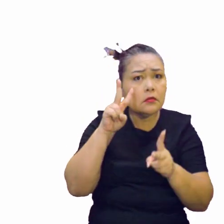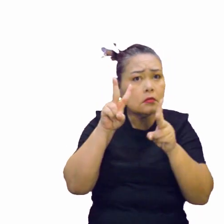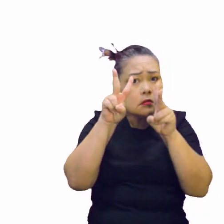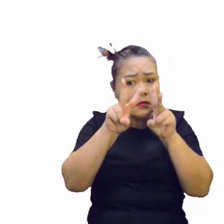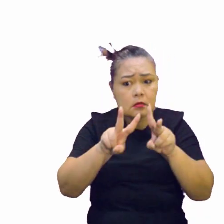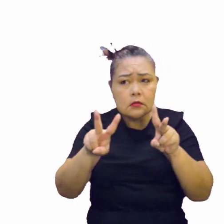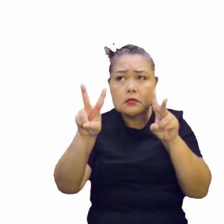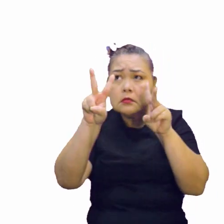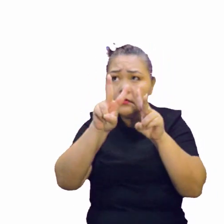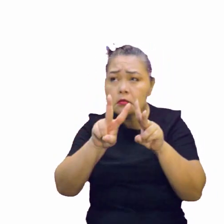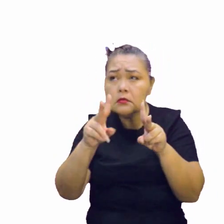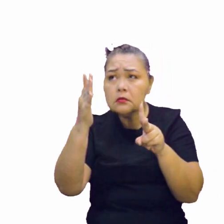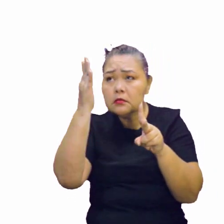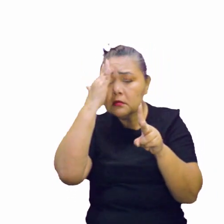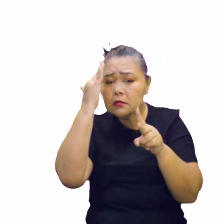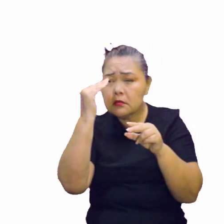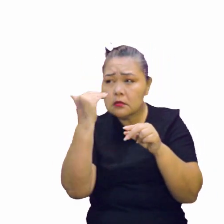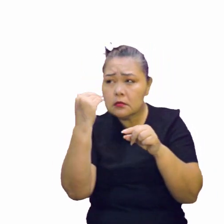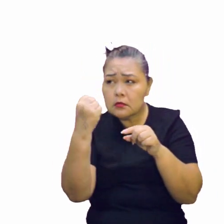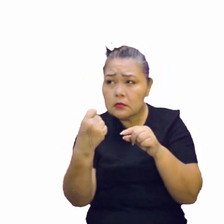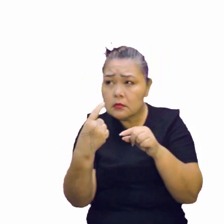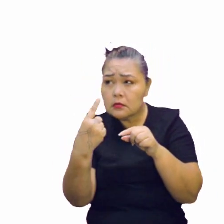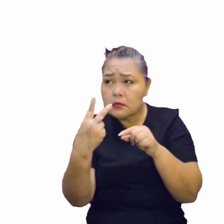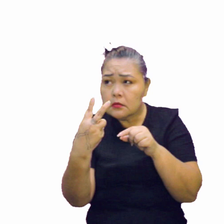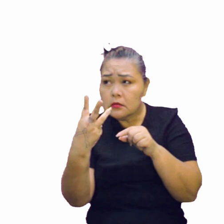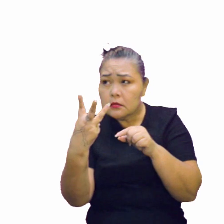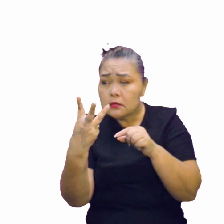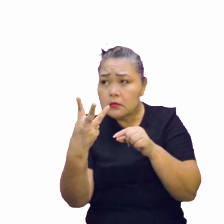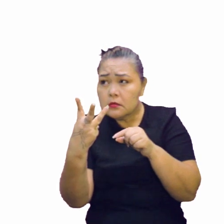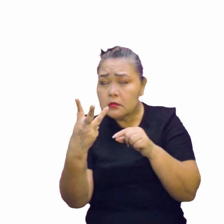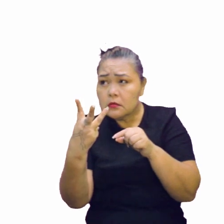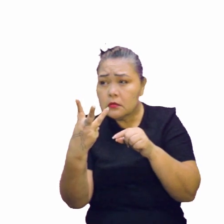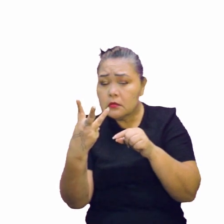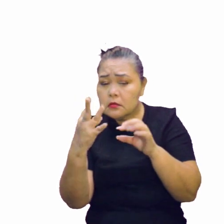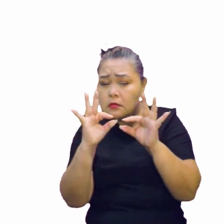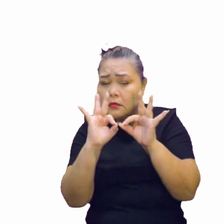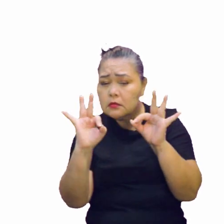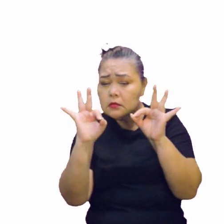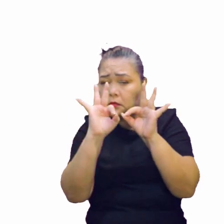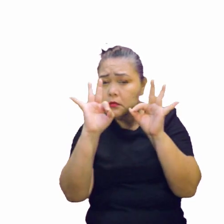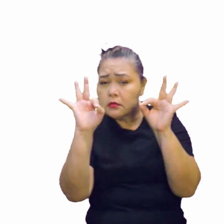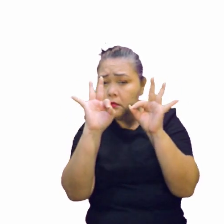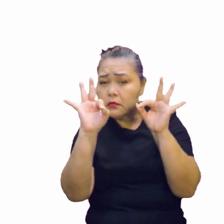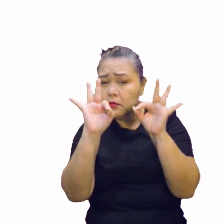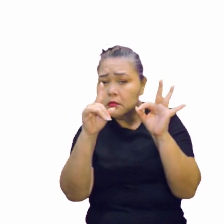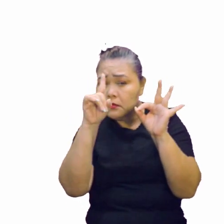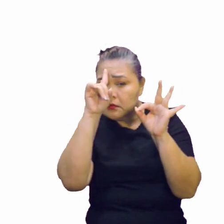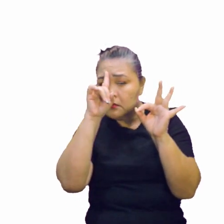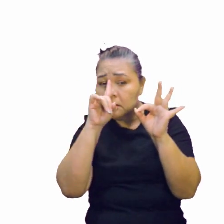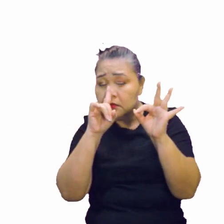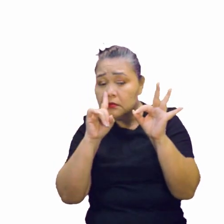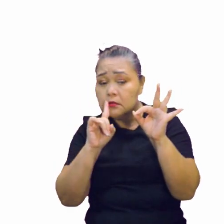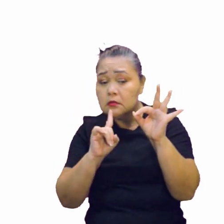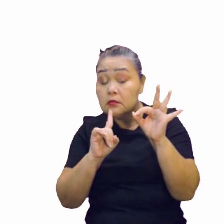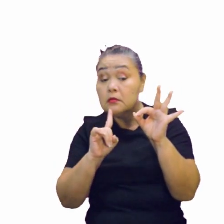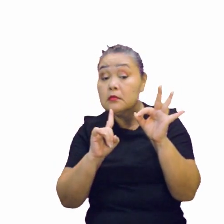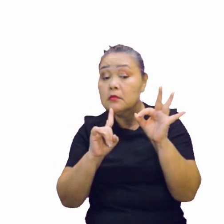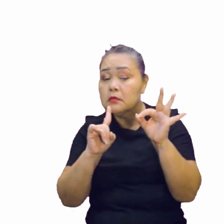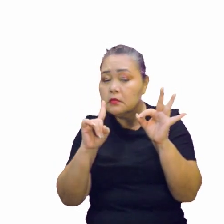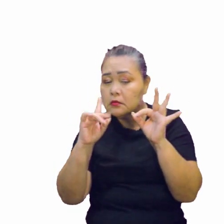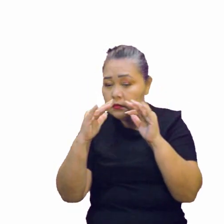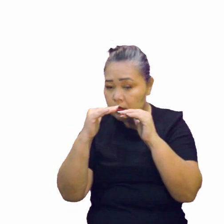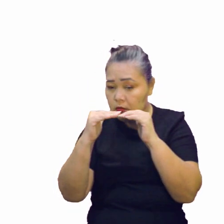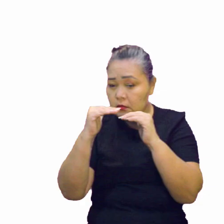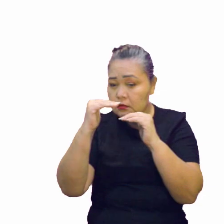viu 1, 2, 3 linhas amarelas horizontais. Mas nessas 3 nós